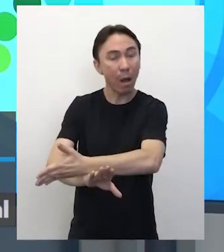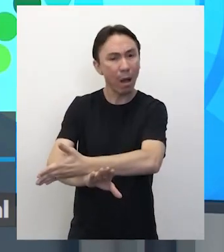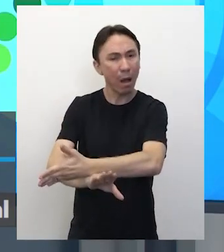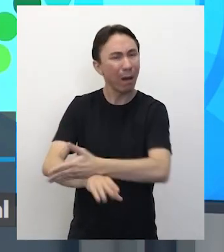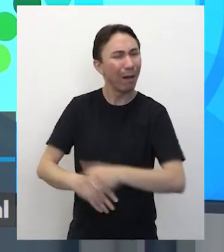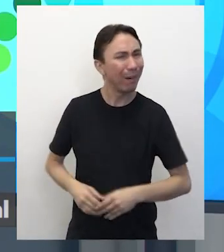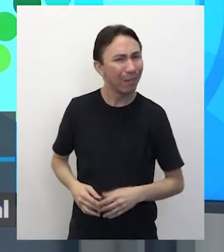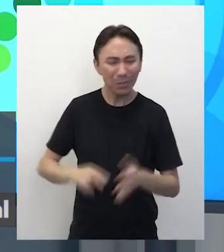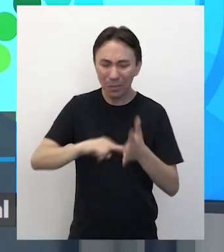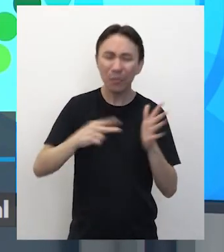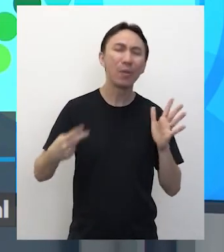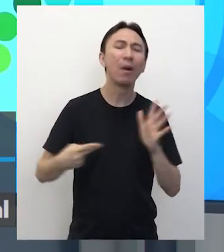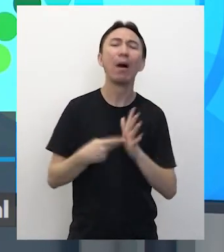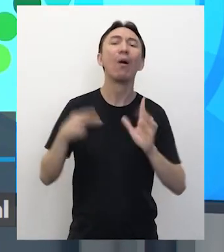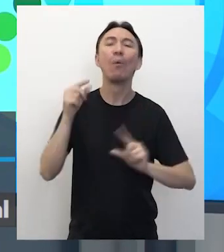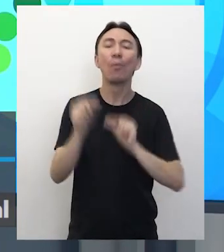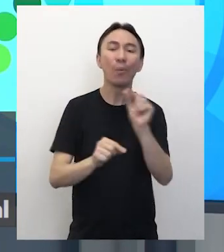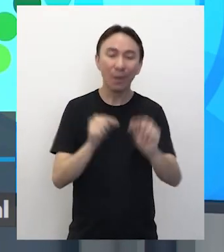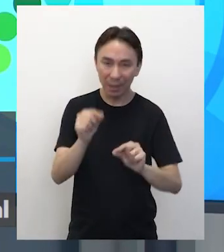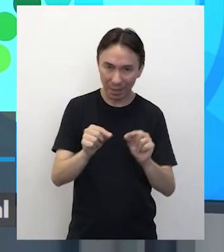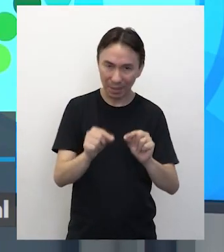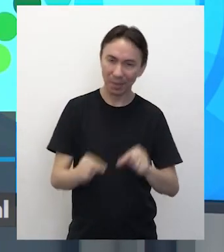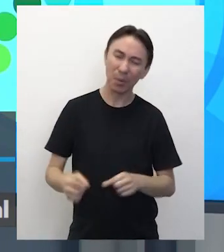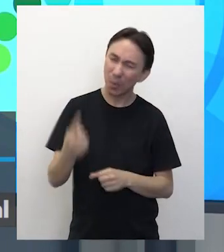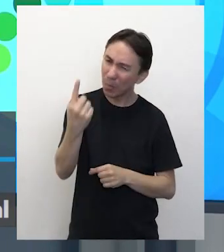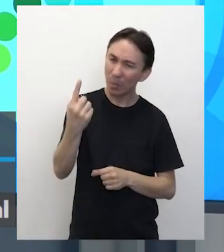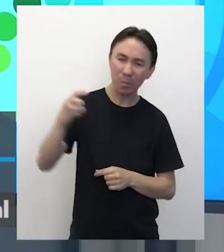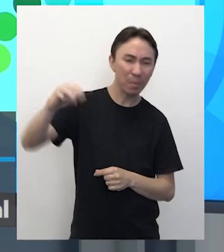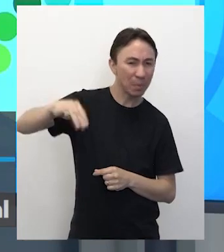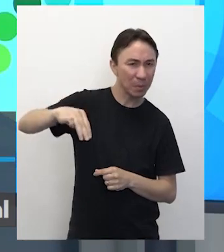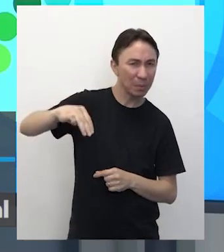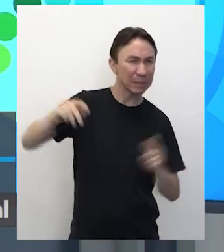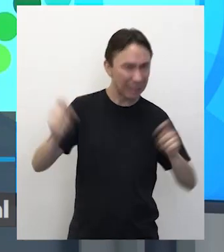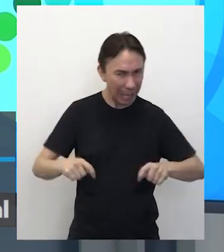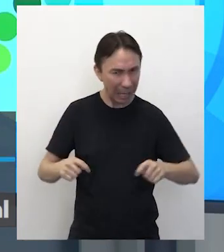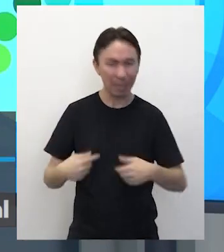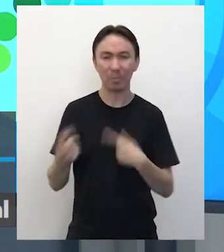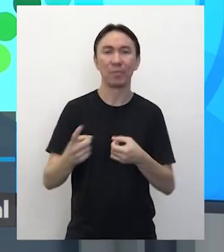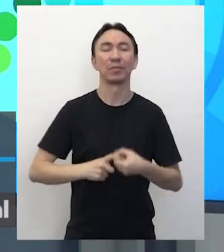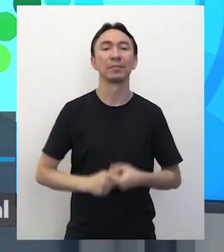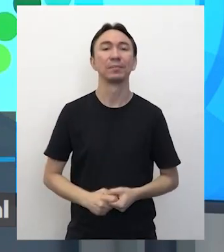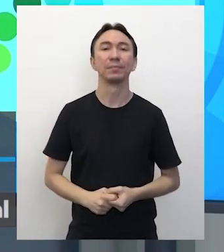nessa frase do Manoel de Barros. Um minutinho, será que dá? A gente já volta.